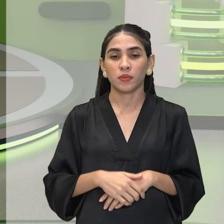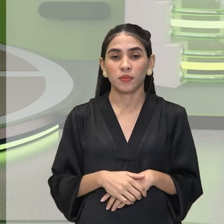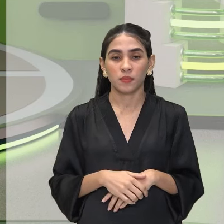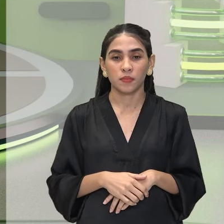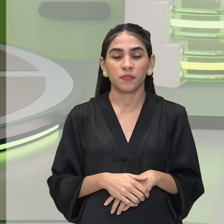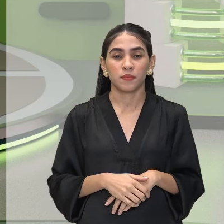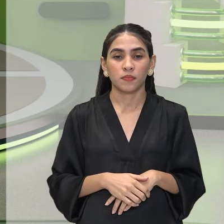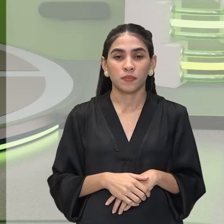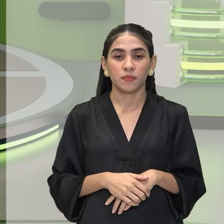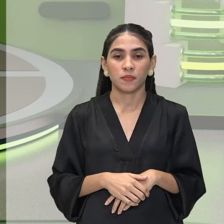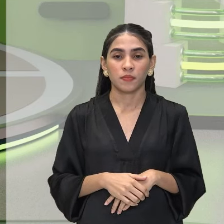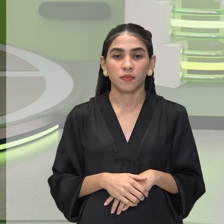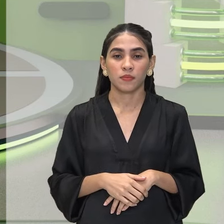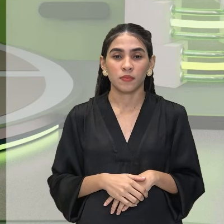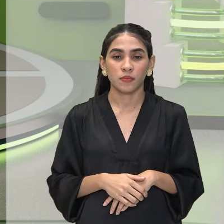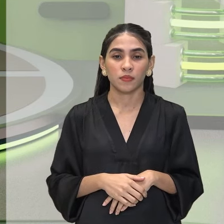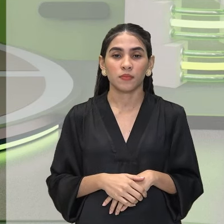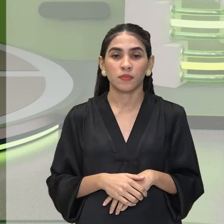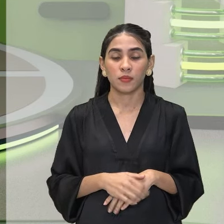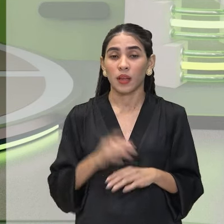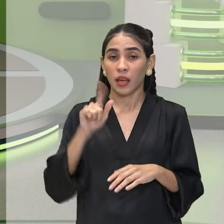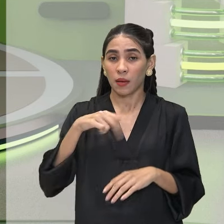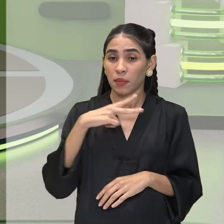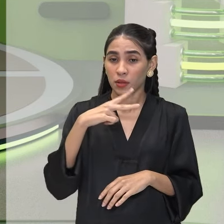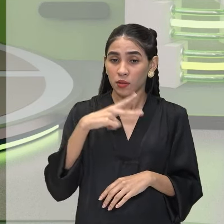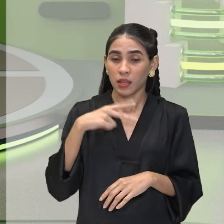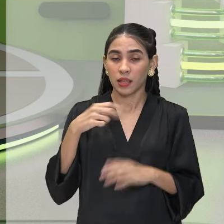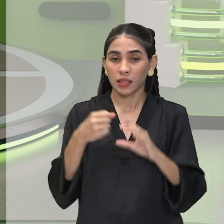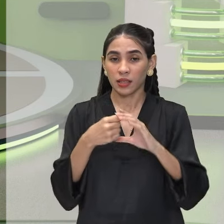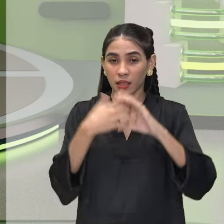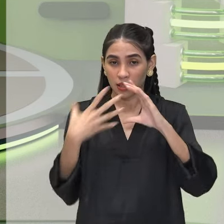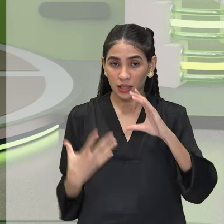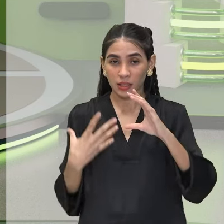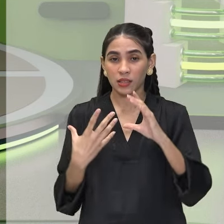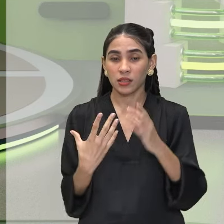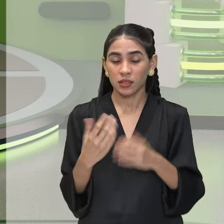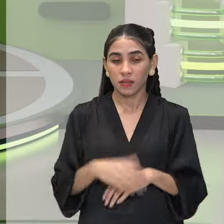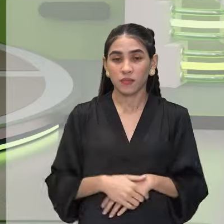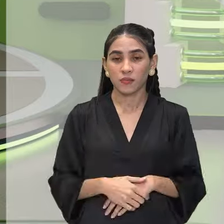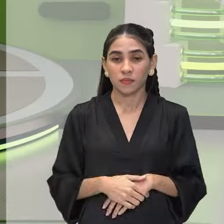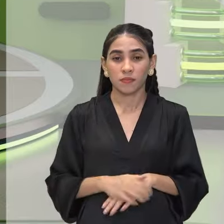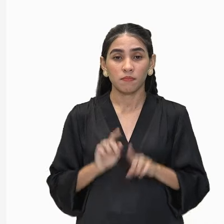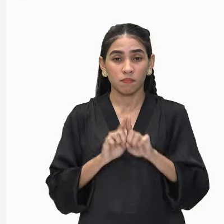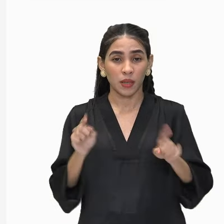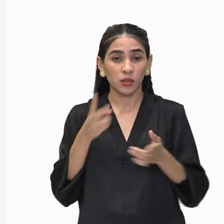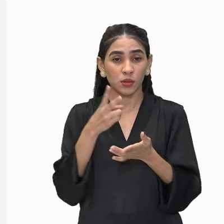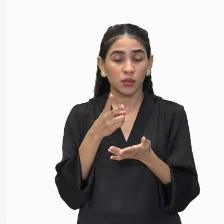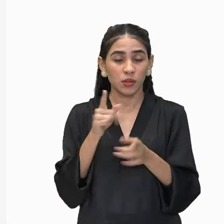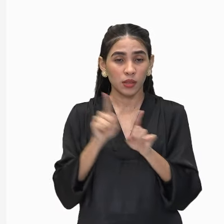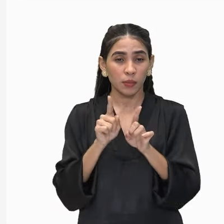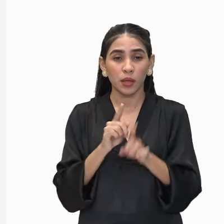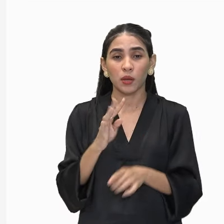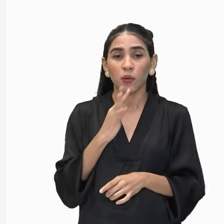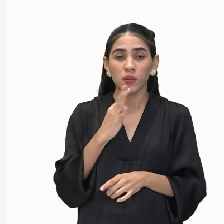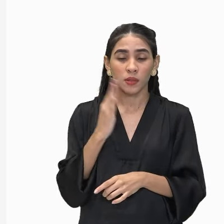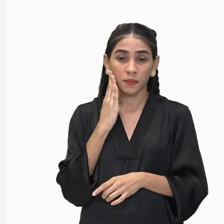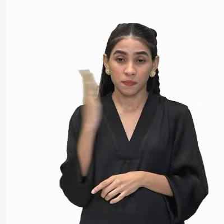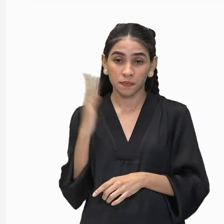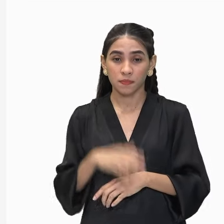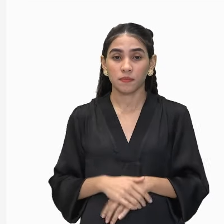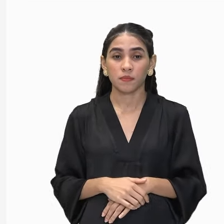científica. Essa é a particularidade que eu trago dentro da pesquisa. Mas vamos conhecer um pouquinho mais desse grupo.